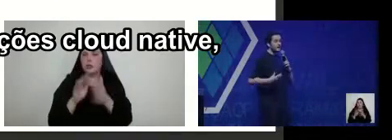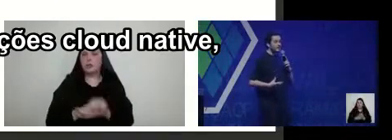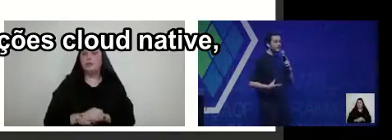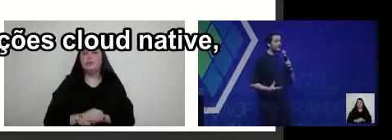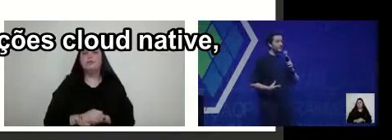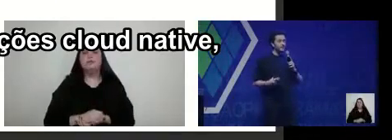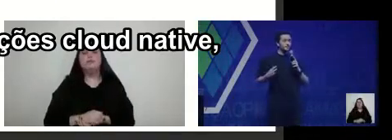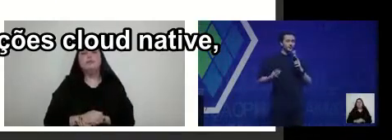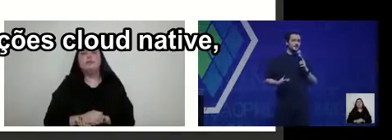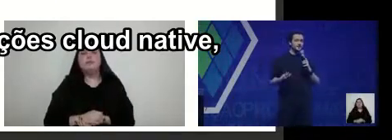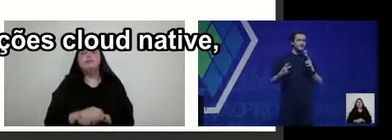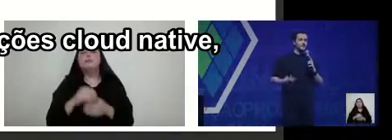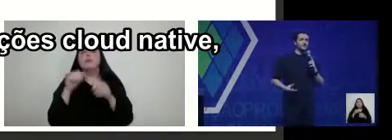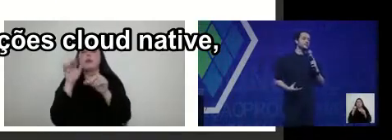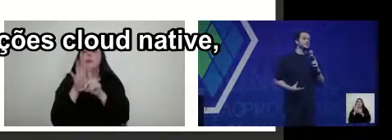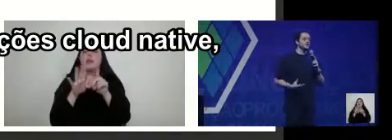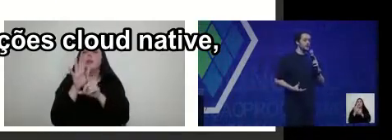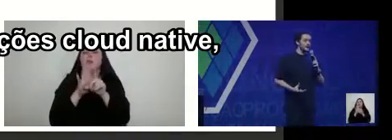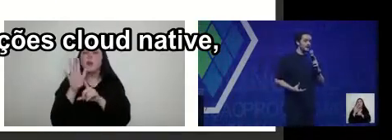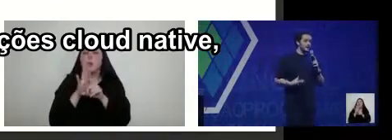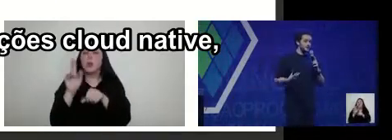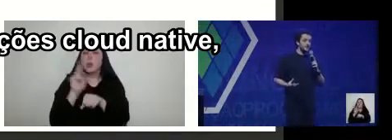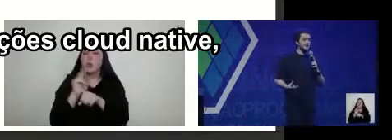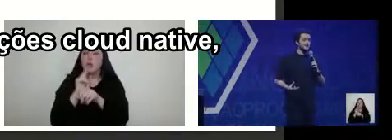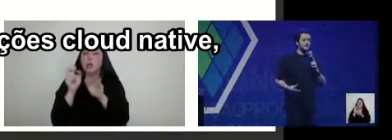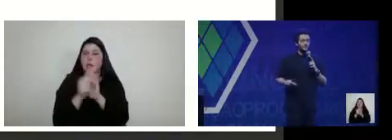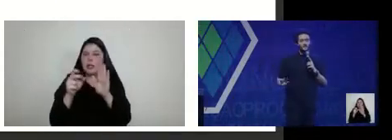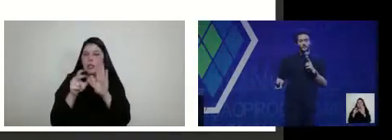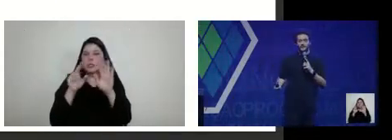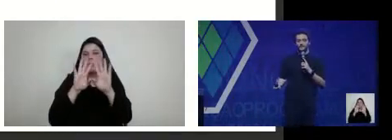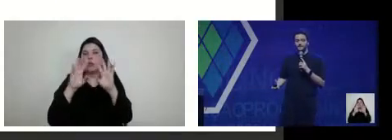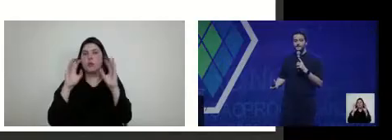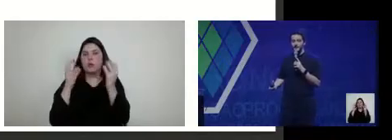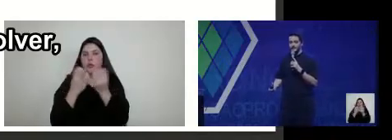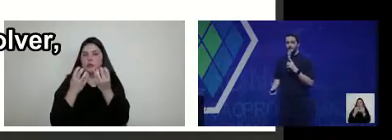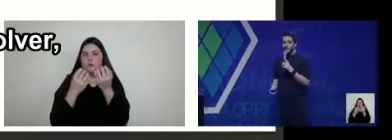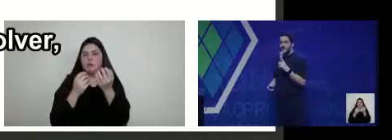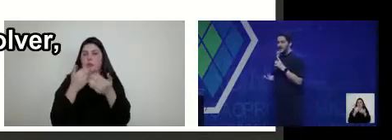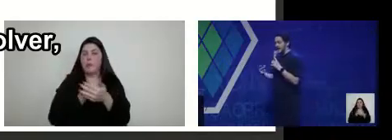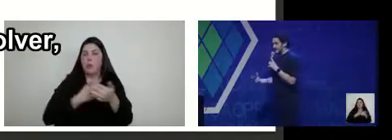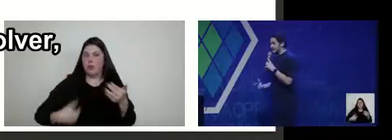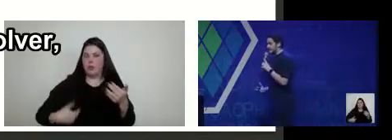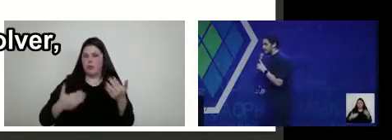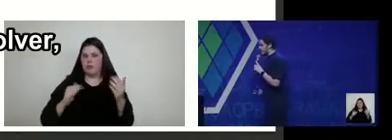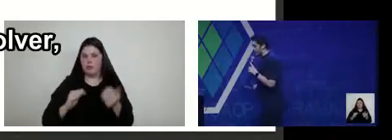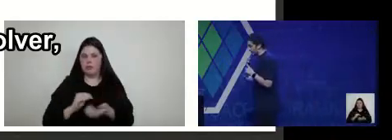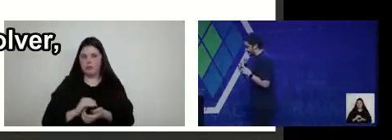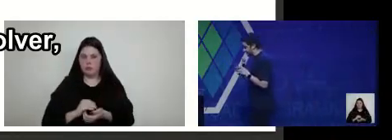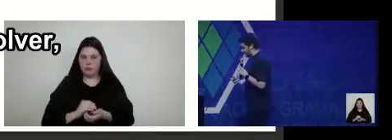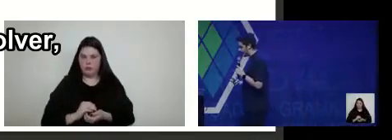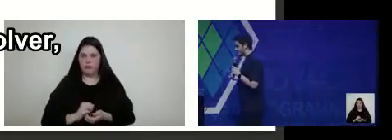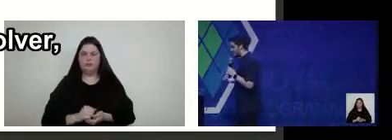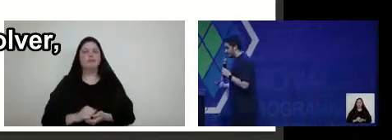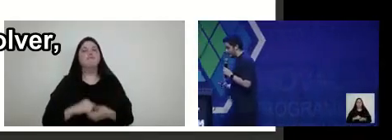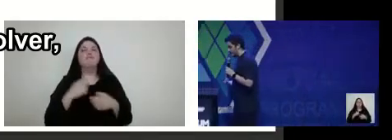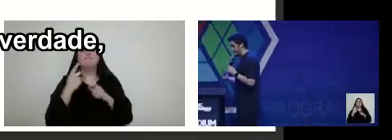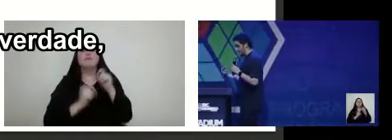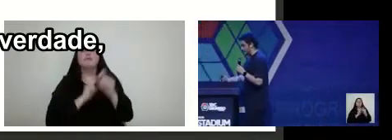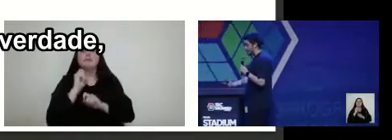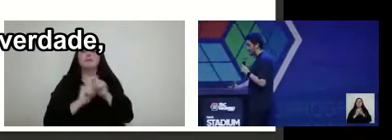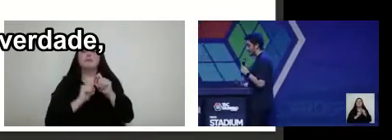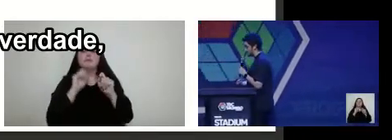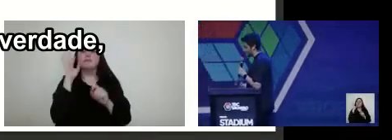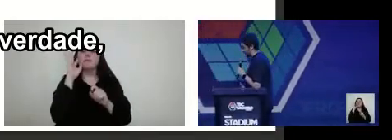slide, é uma plataforma de proteção de aplicações em cloud native, em nuvem pública. Tá? Essa solução, ela vem resolver,